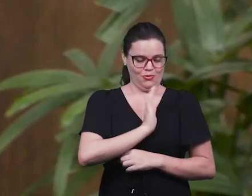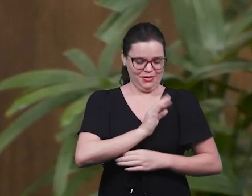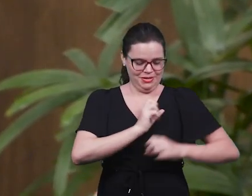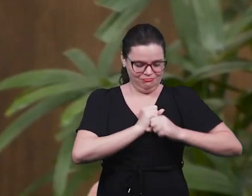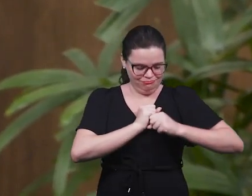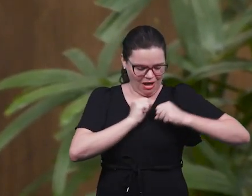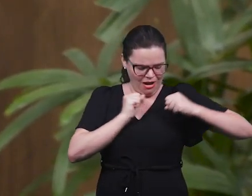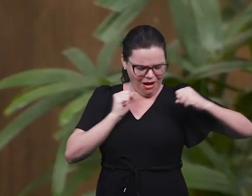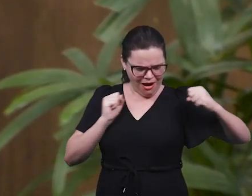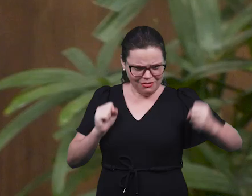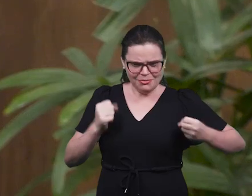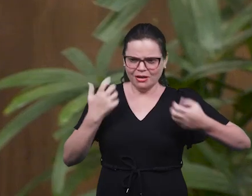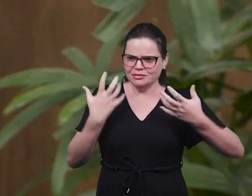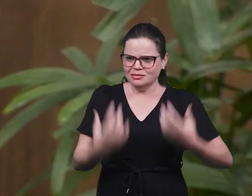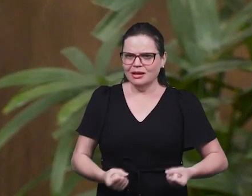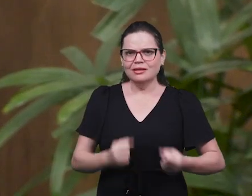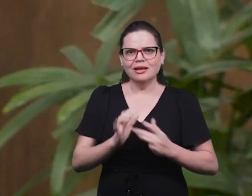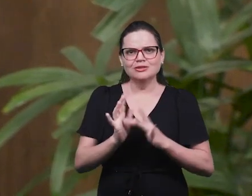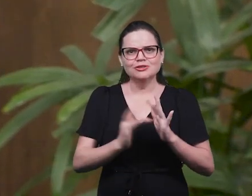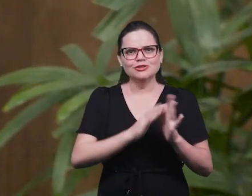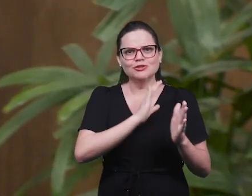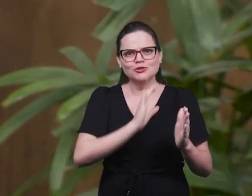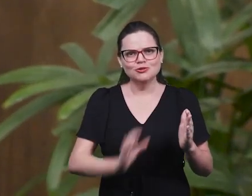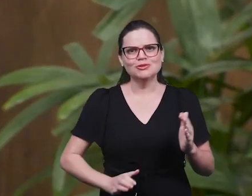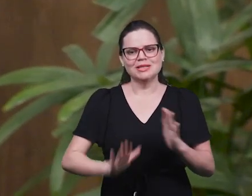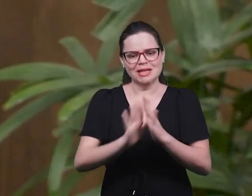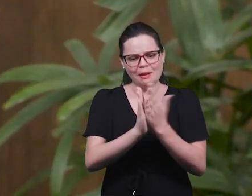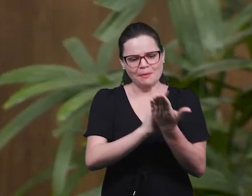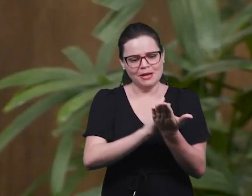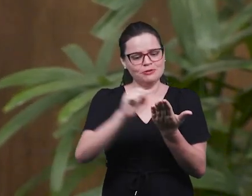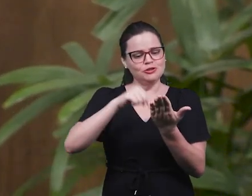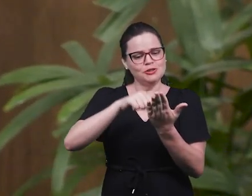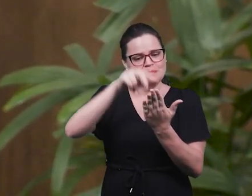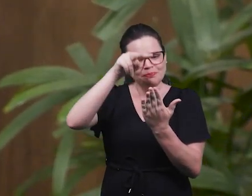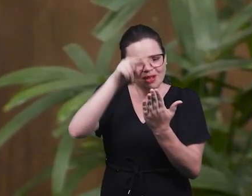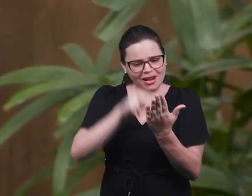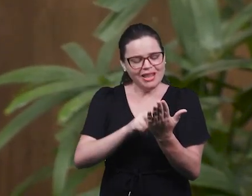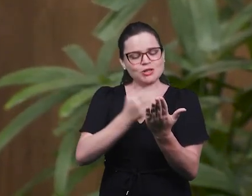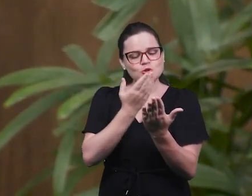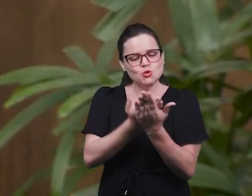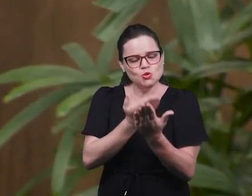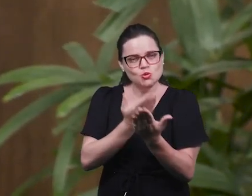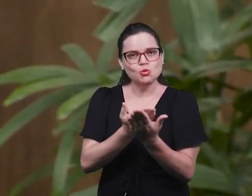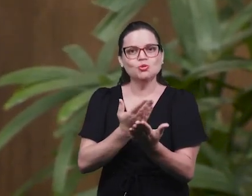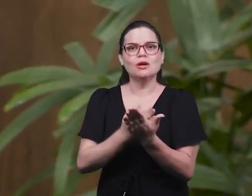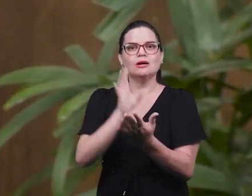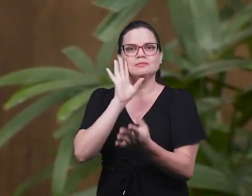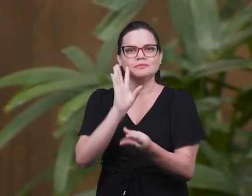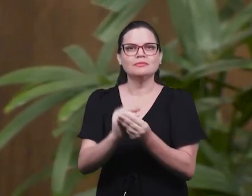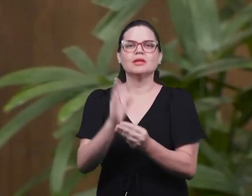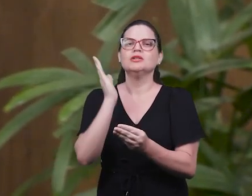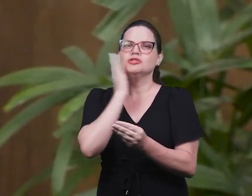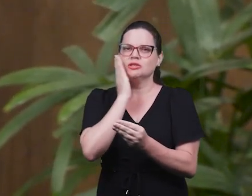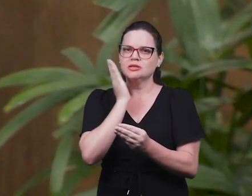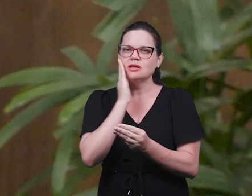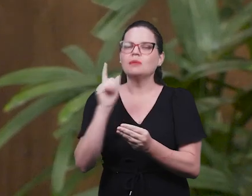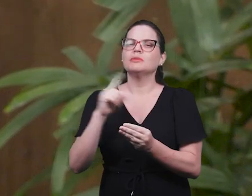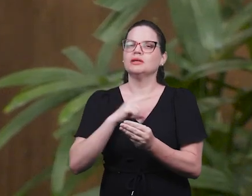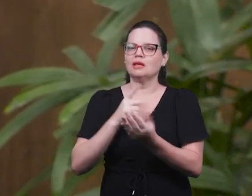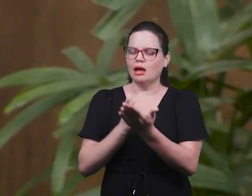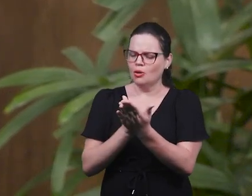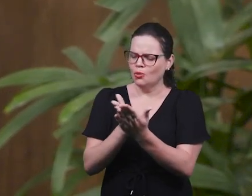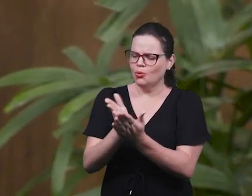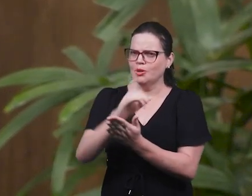palavra, crê em Jesus Cristo. Ele vai caminhar em um caminho reto, seguro. É estreito sim, porque há muitas renúncias pelo